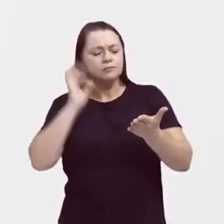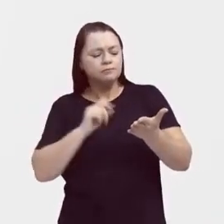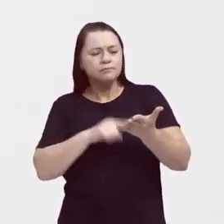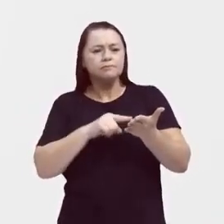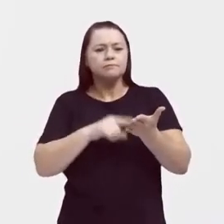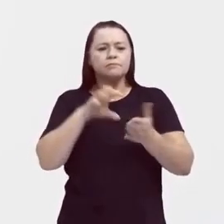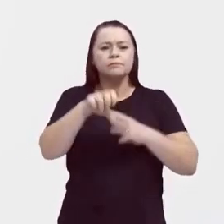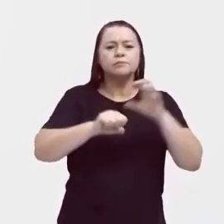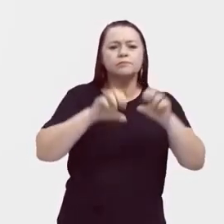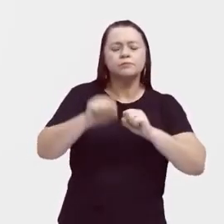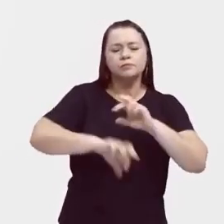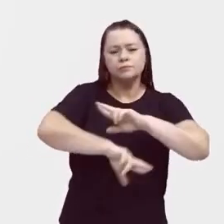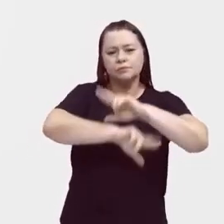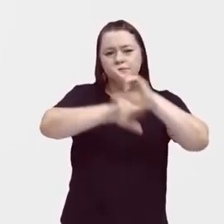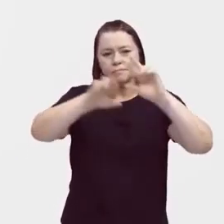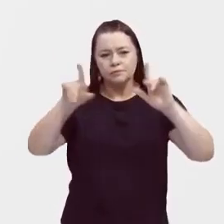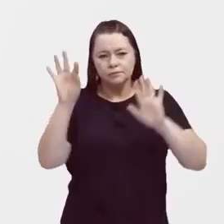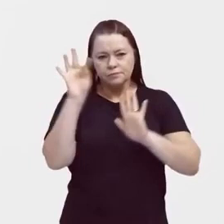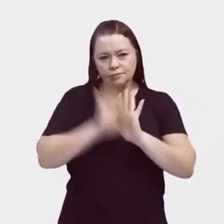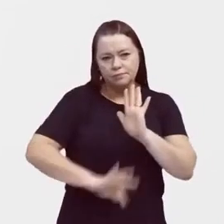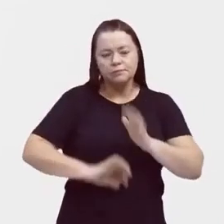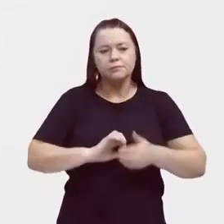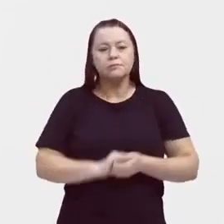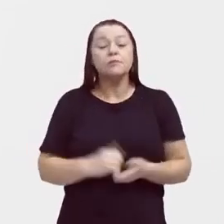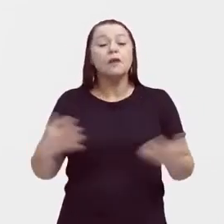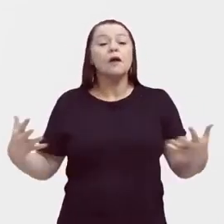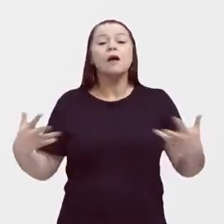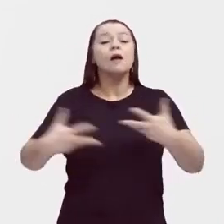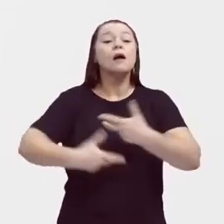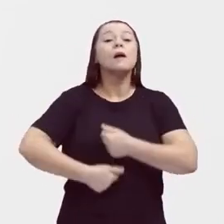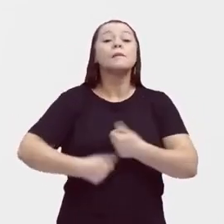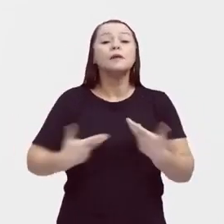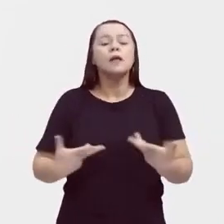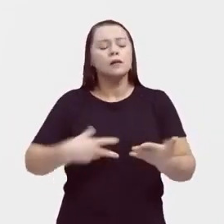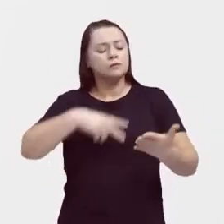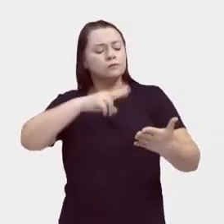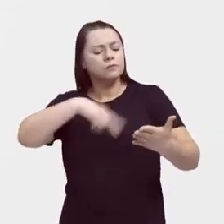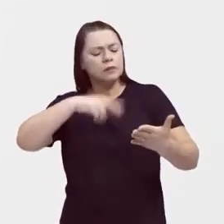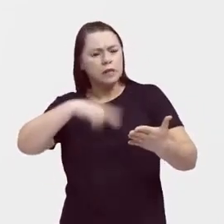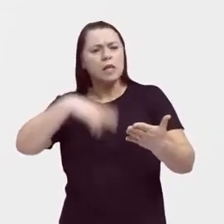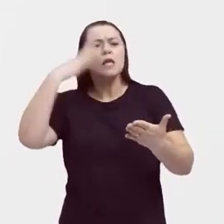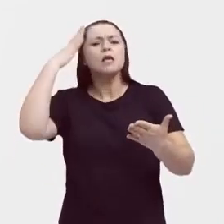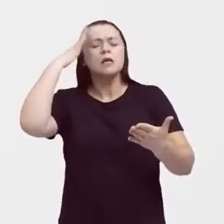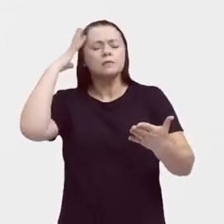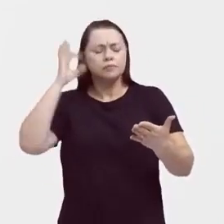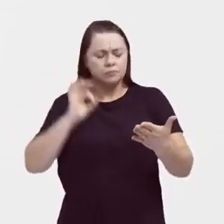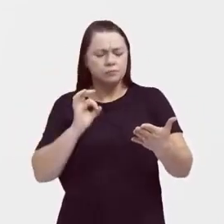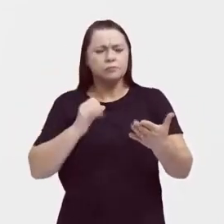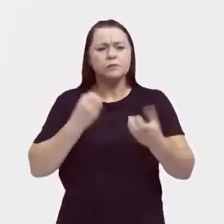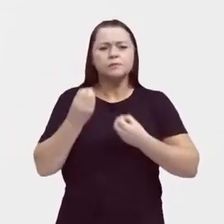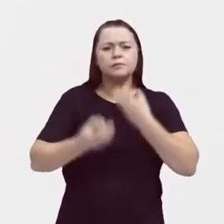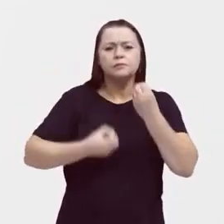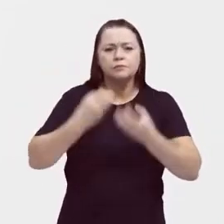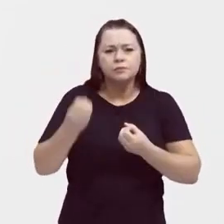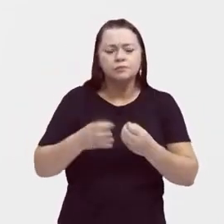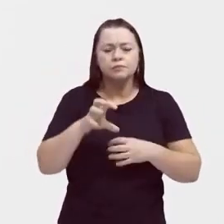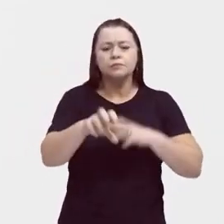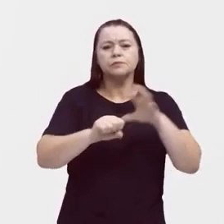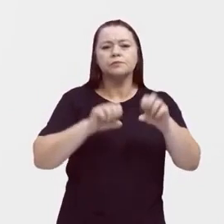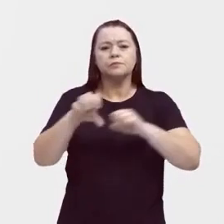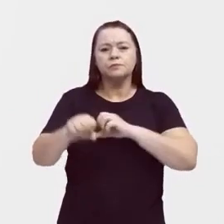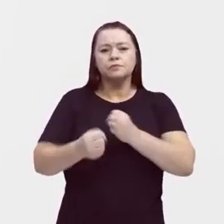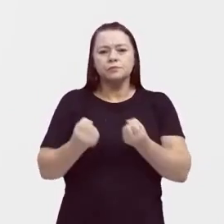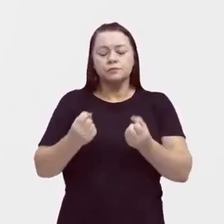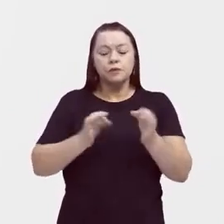diversos contextos. Qual é a nossa habilidade? Ler e interpretar informações e dados apresentados de